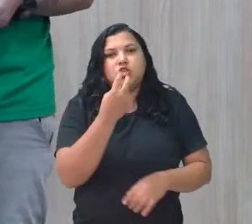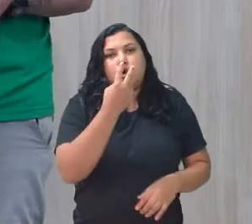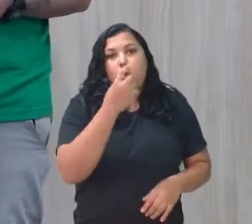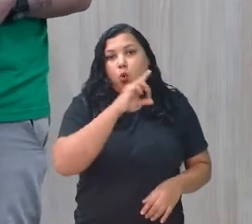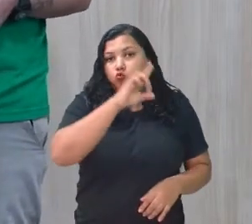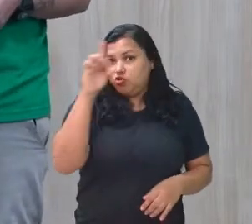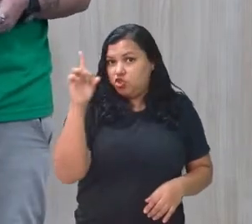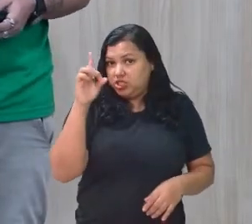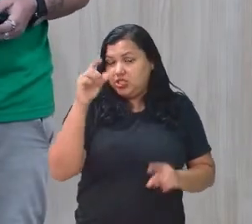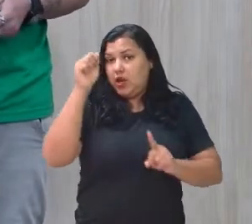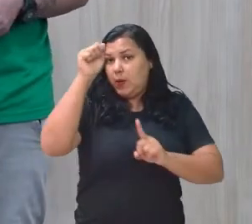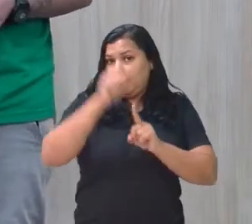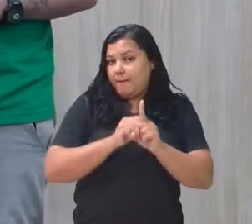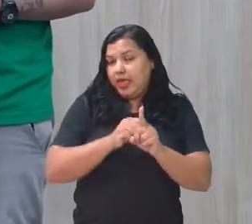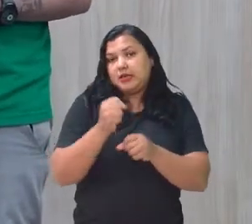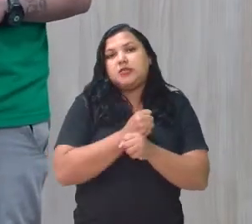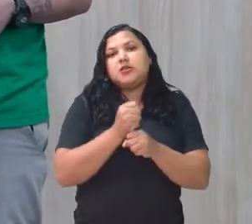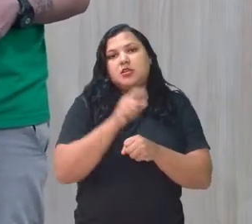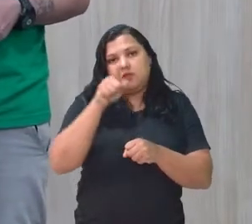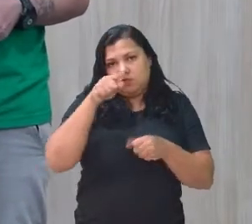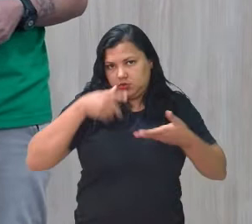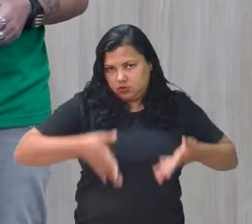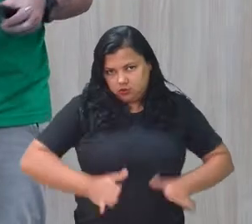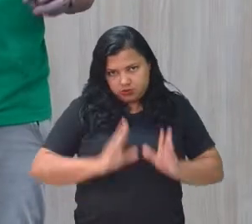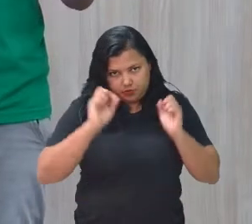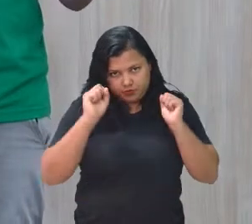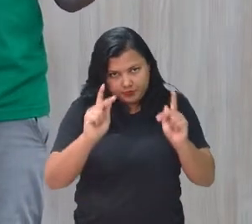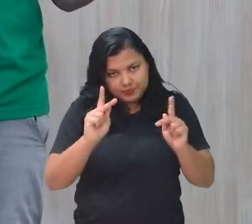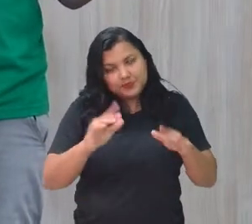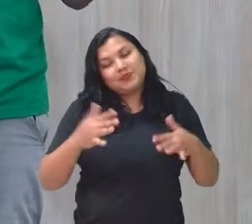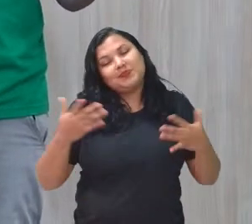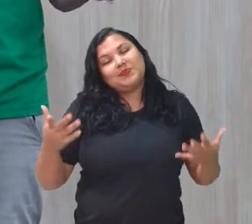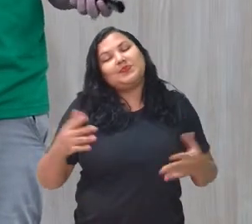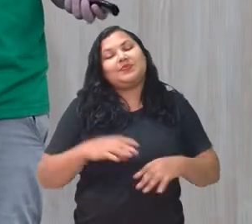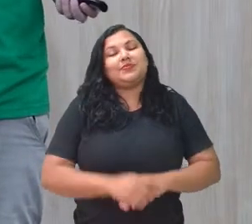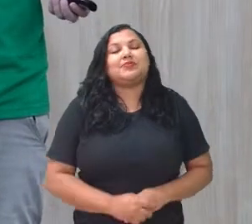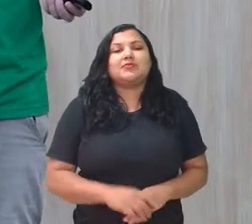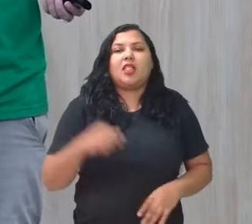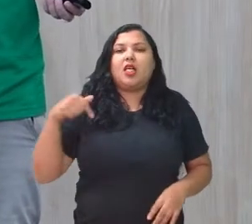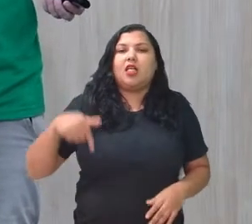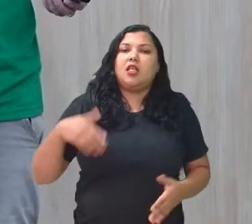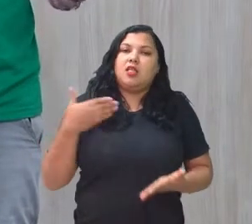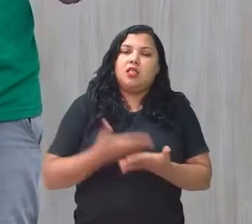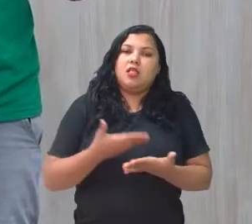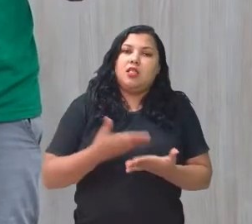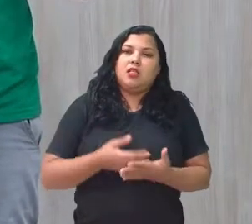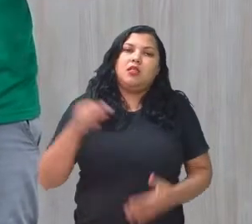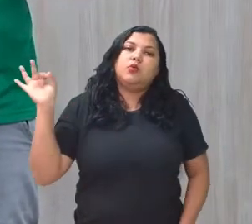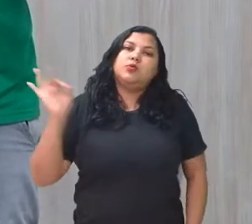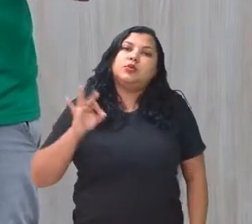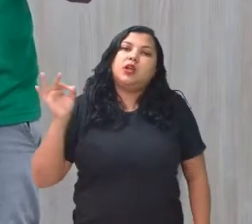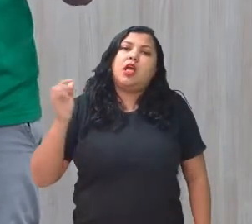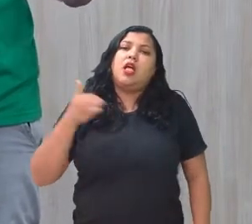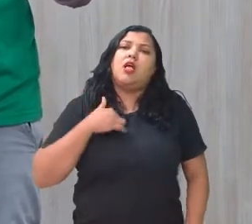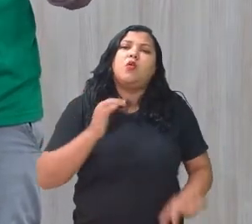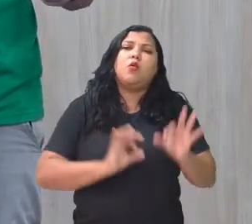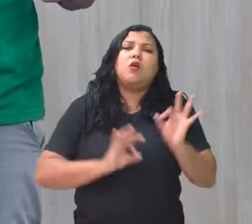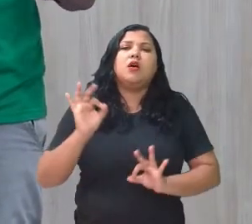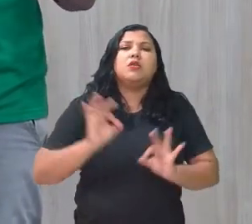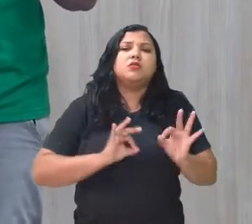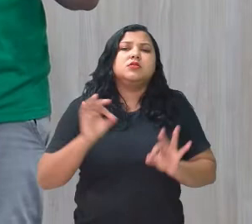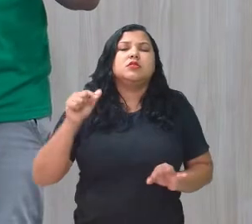para o ano, ou seja, 8 dígitos no total, tá certo? E assim, essa aula de porcentagem, Carol, e eu montei essa